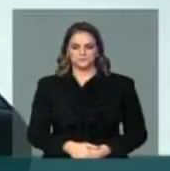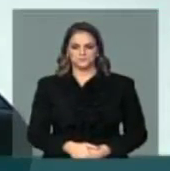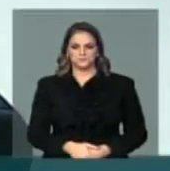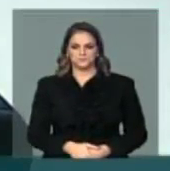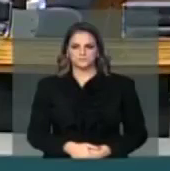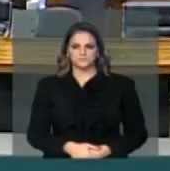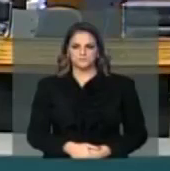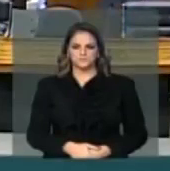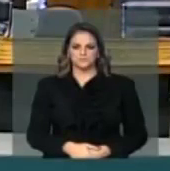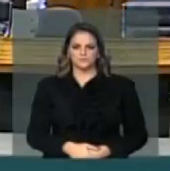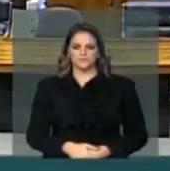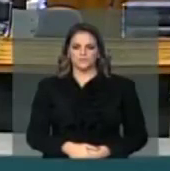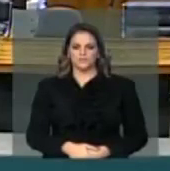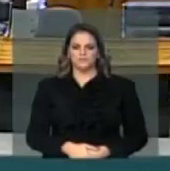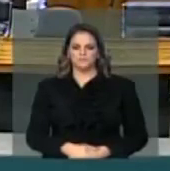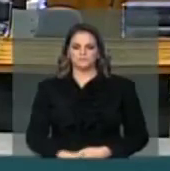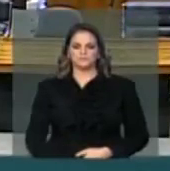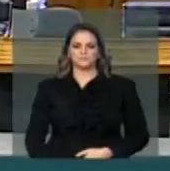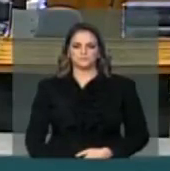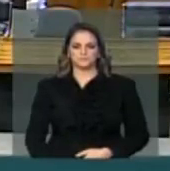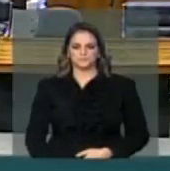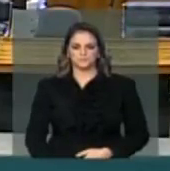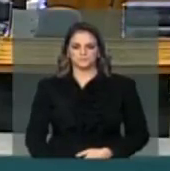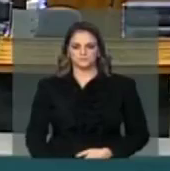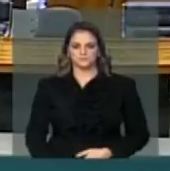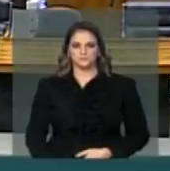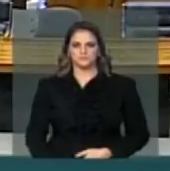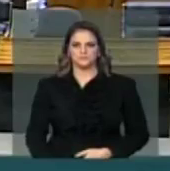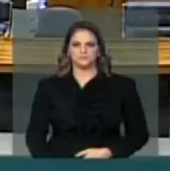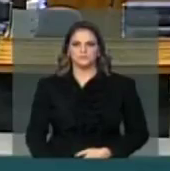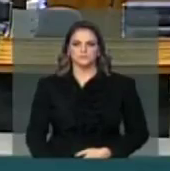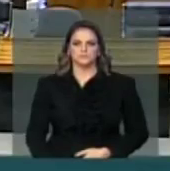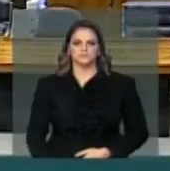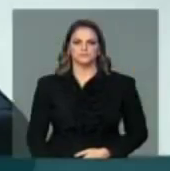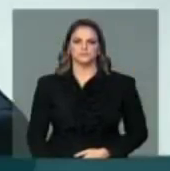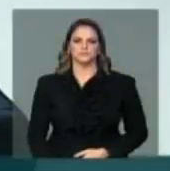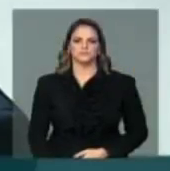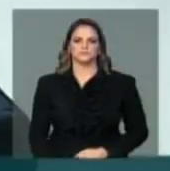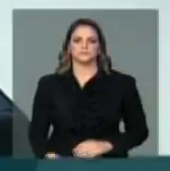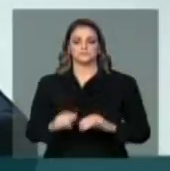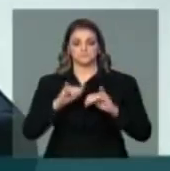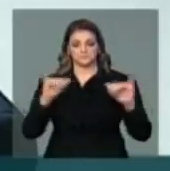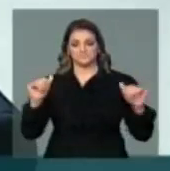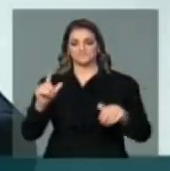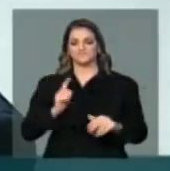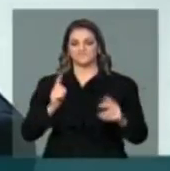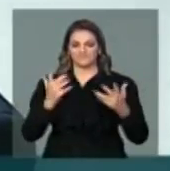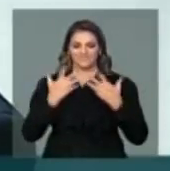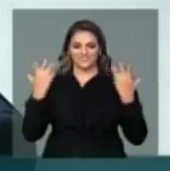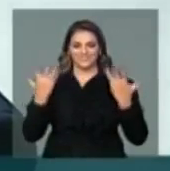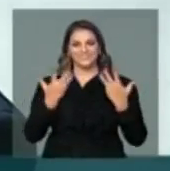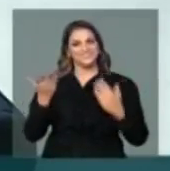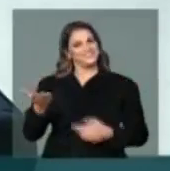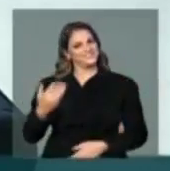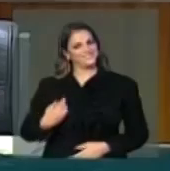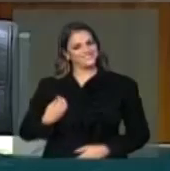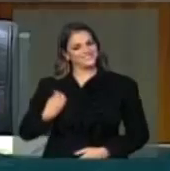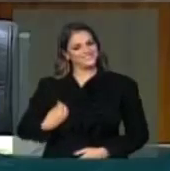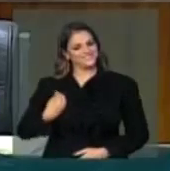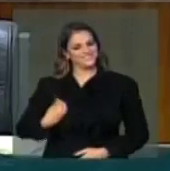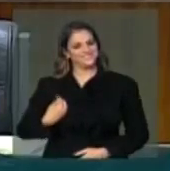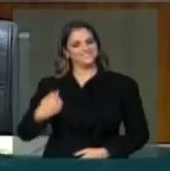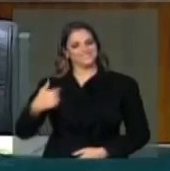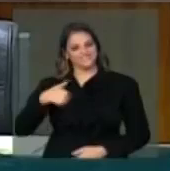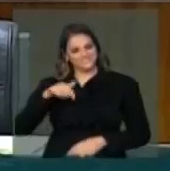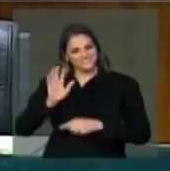Portanto, para encerrar, presidente, portanto, eu quero aqui mais uma vez dizer da nossa alegria de tê-la nesta casa. Pode contar com